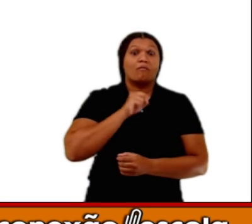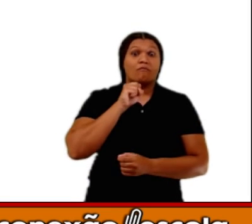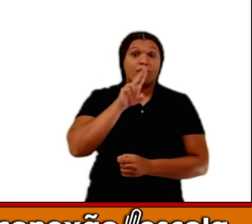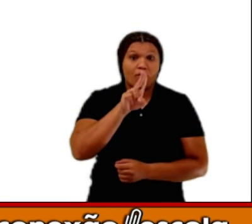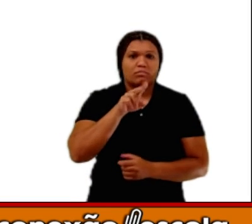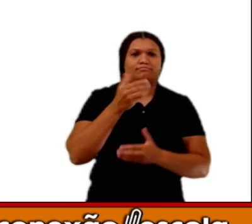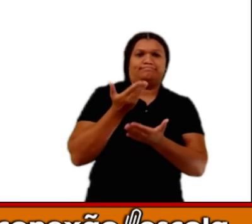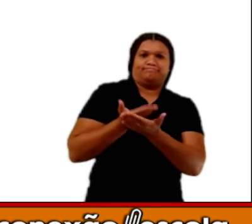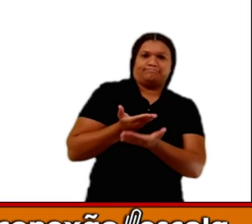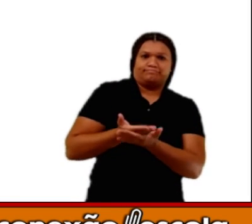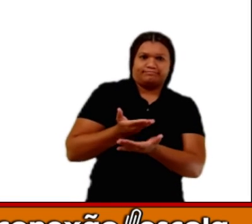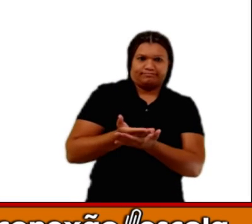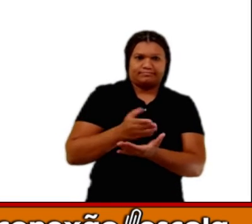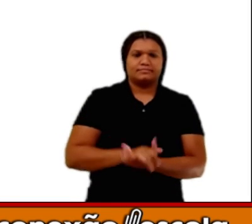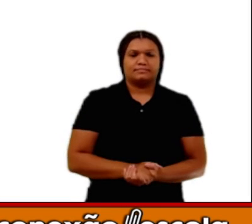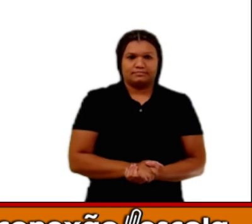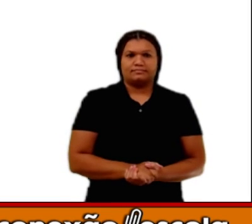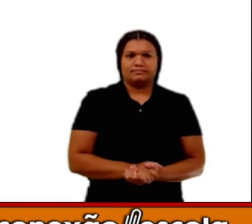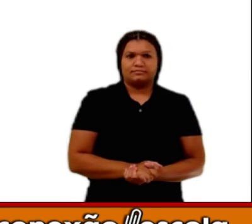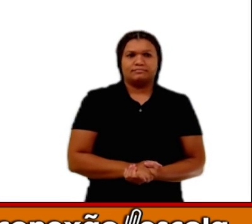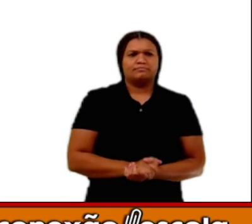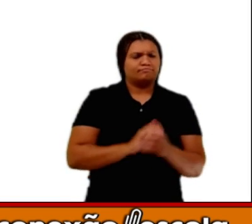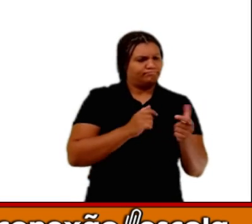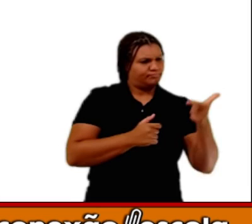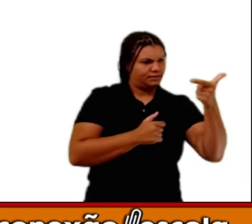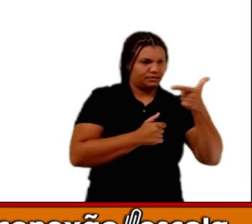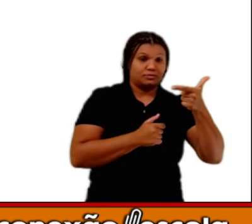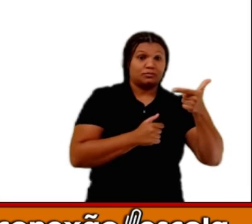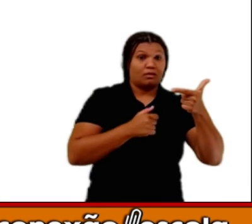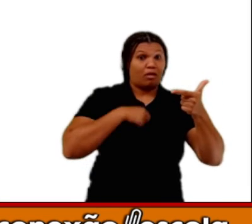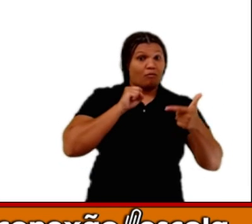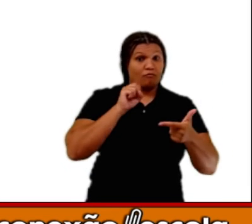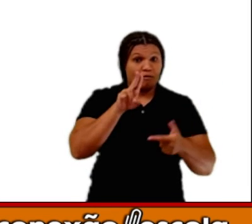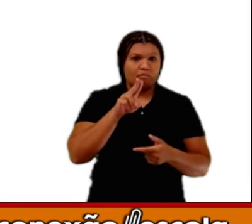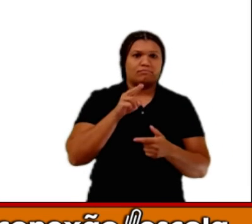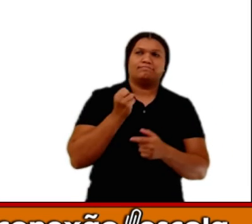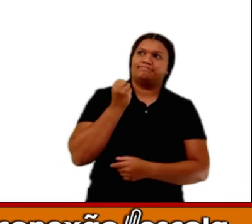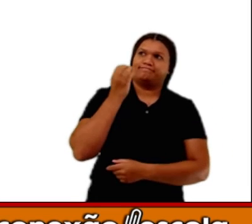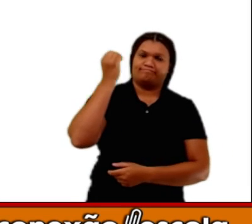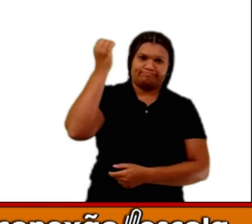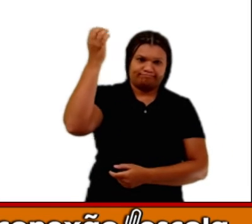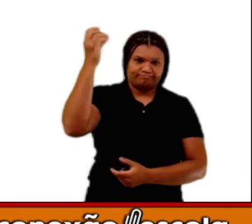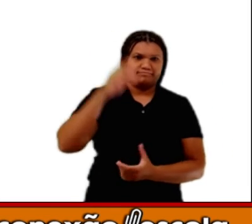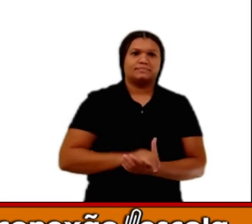estudar a Yang Travel eu vou viajar